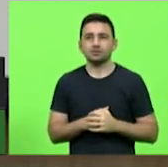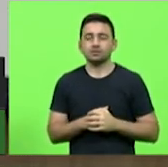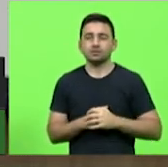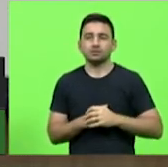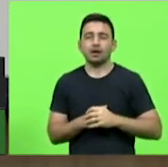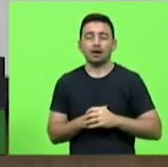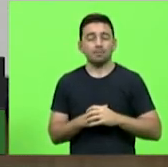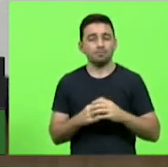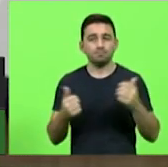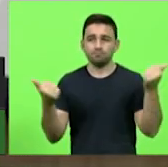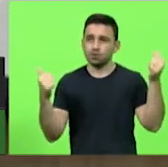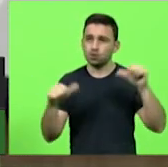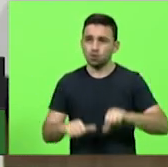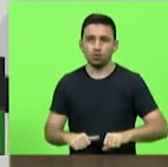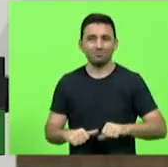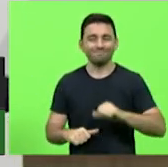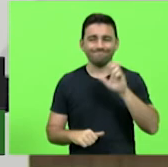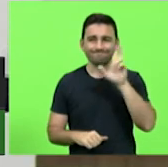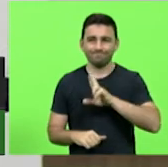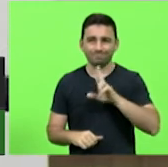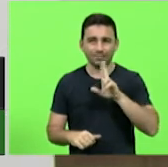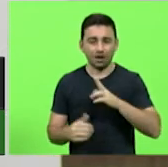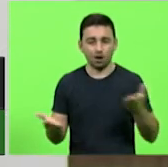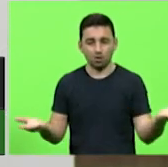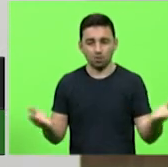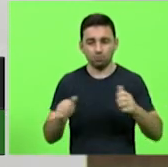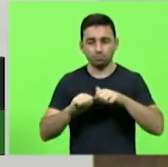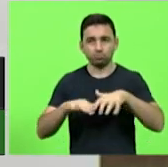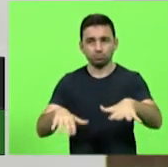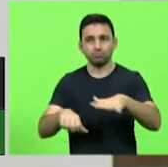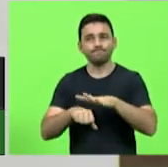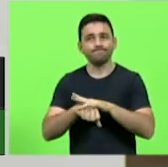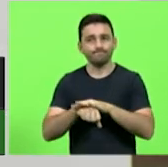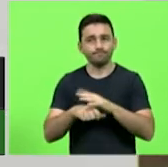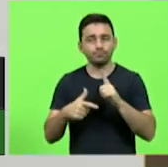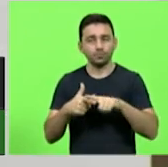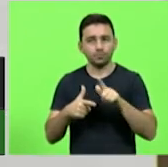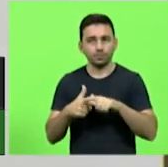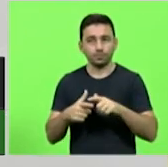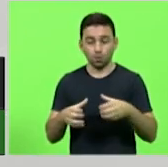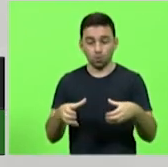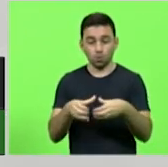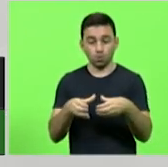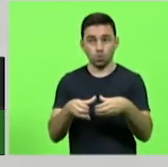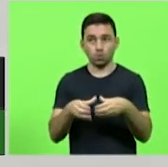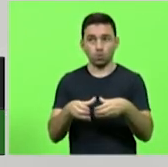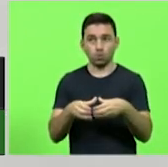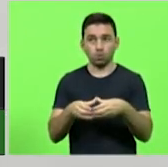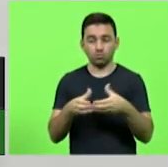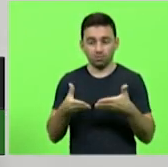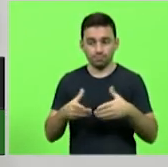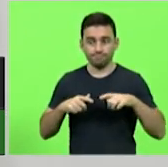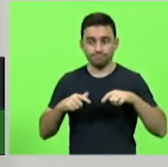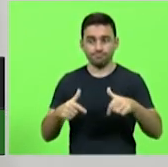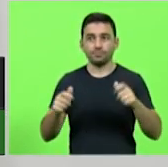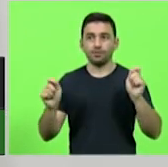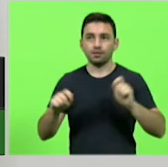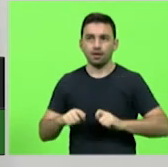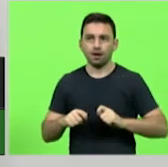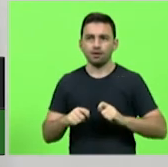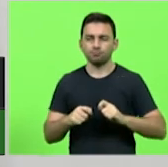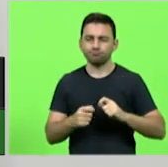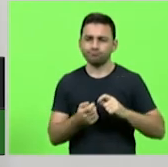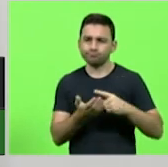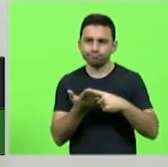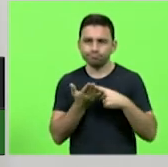mais drásticas e urgentes na pandemia. Com a Frente Parlamentar, vamos cooperar para